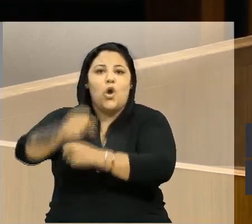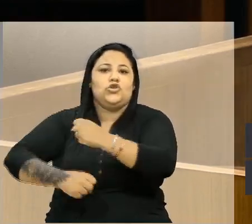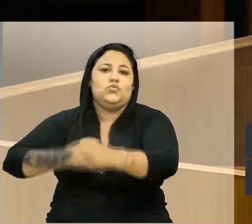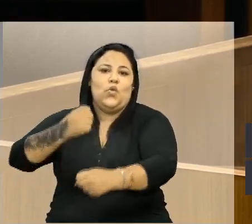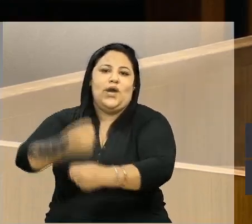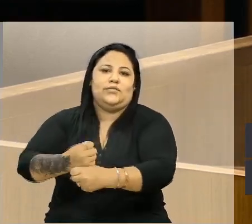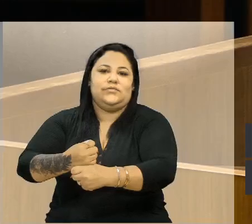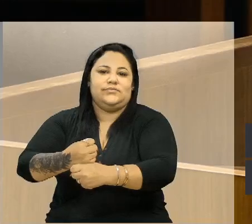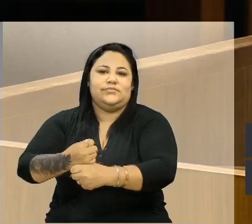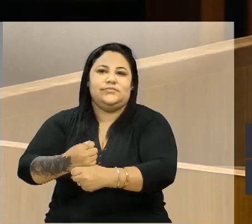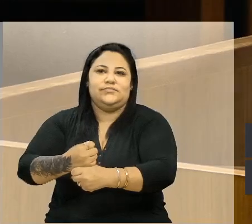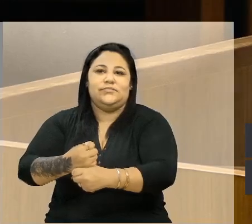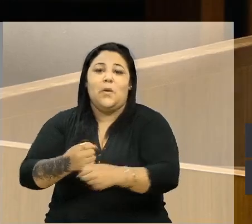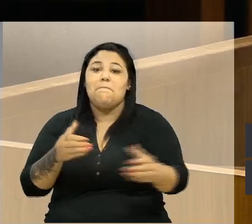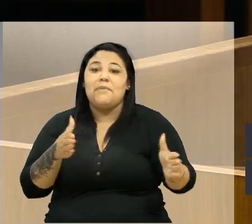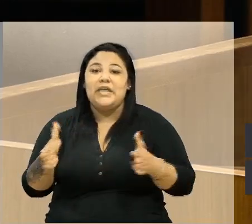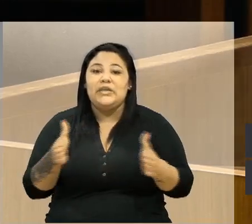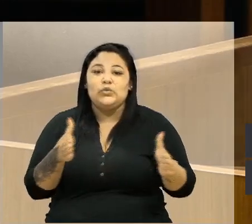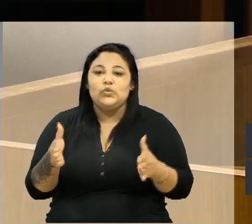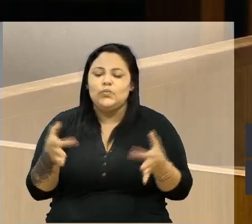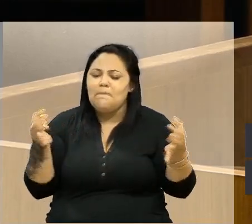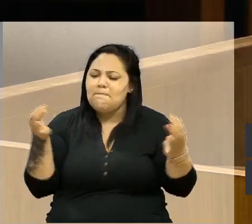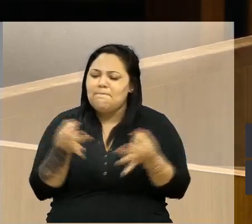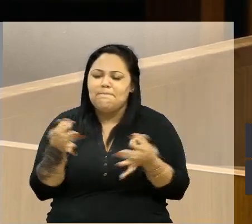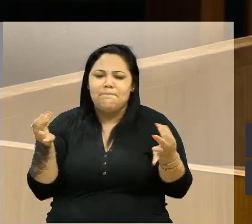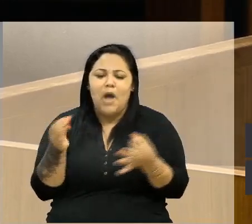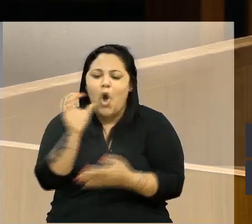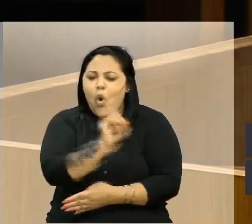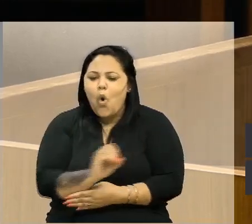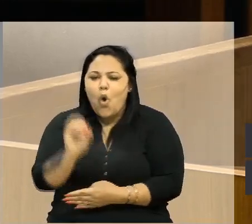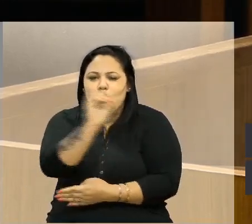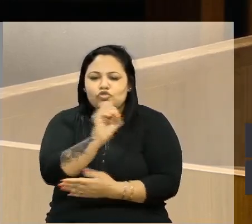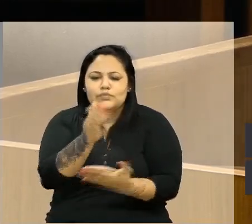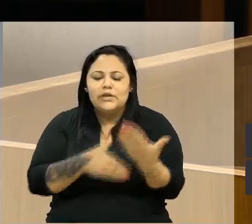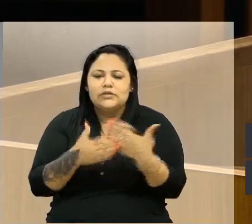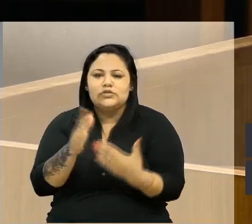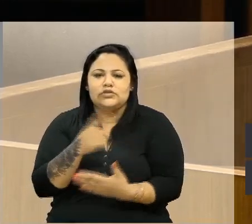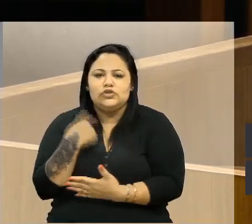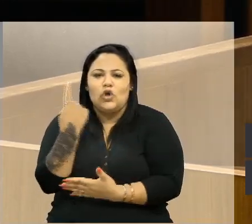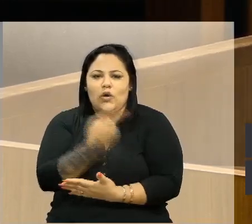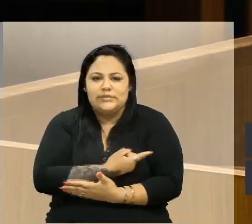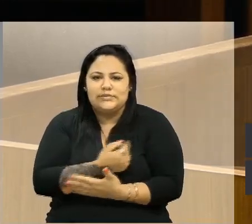seja um período maravilhoso para todos, para todas nós, para